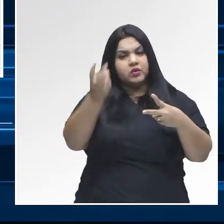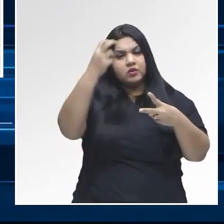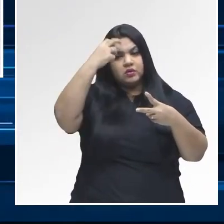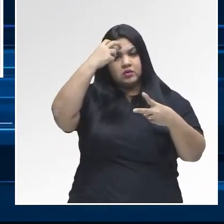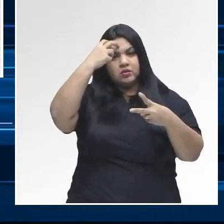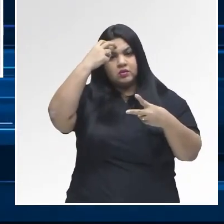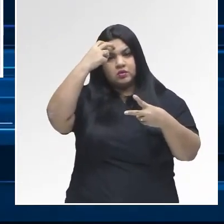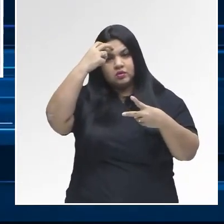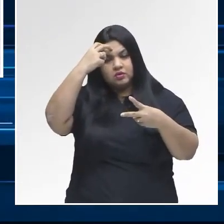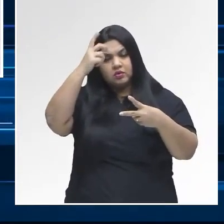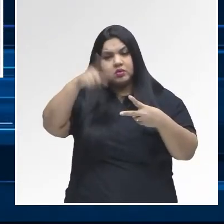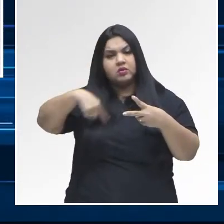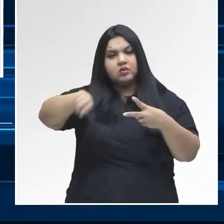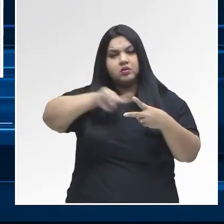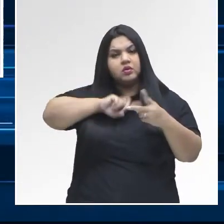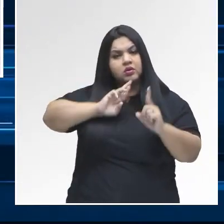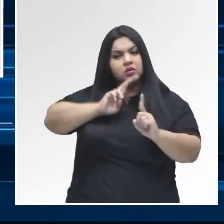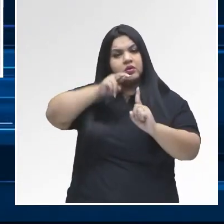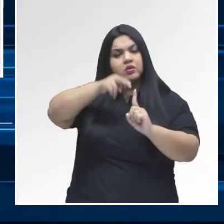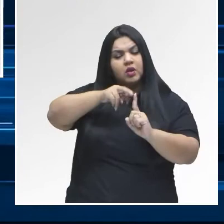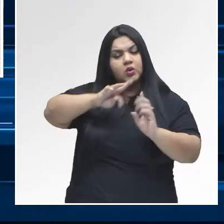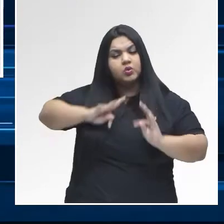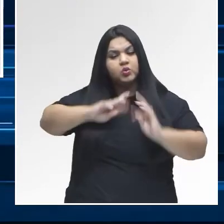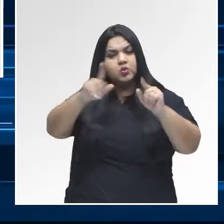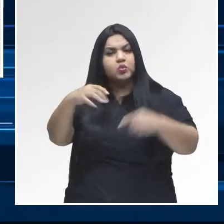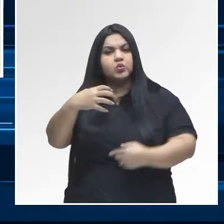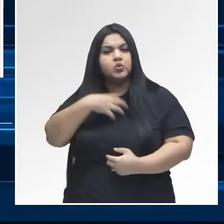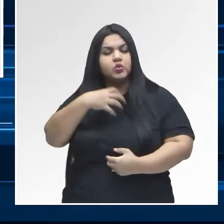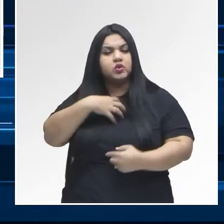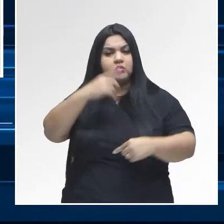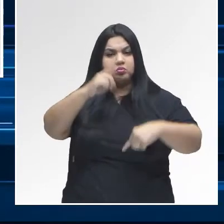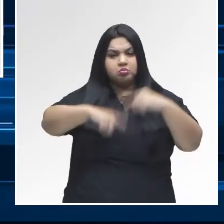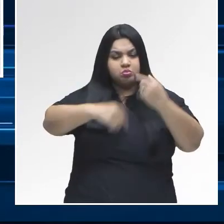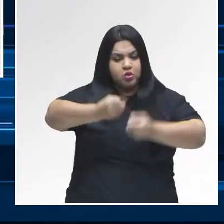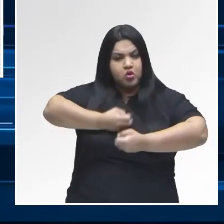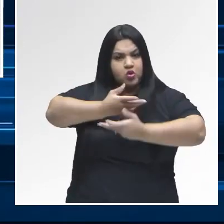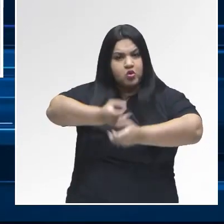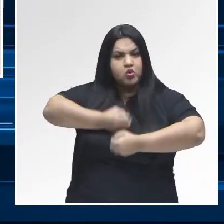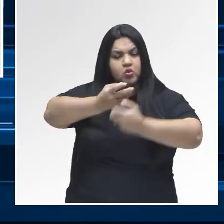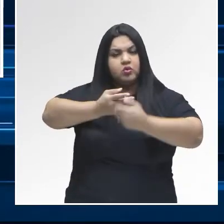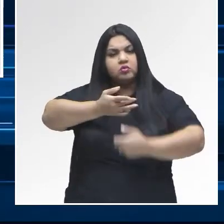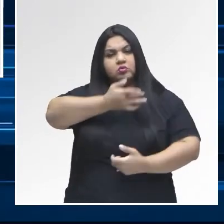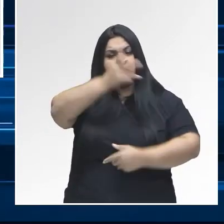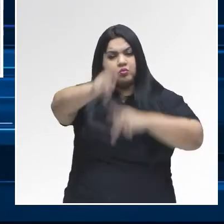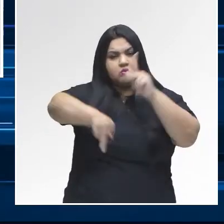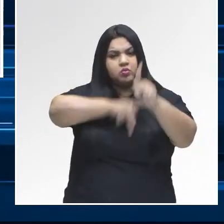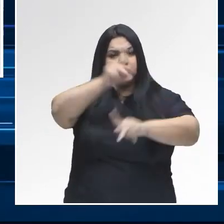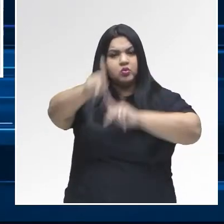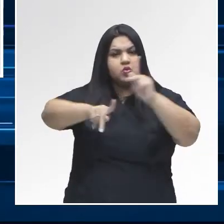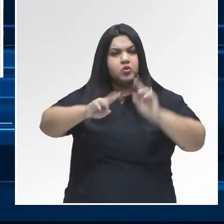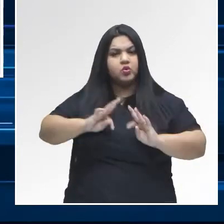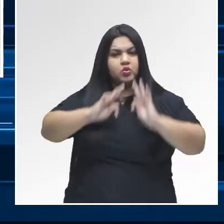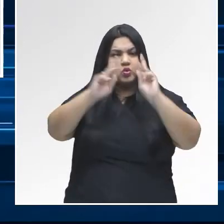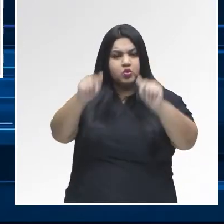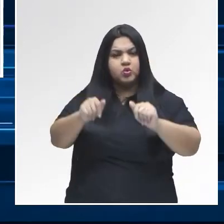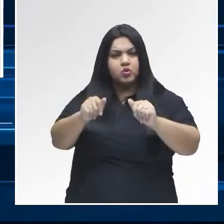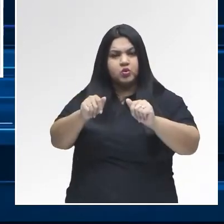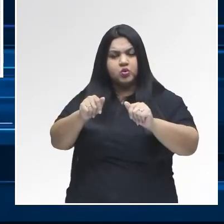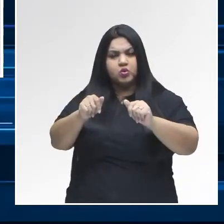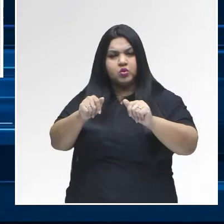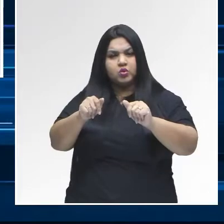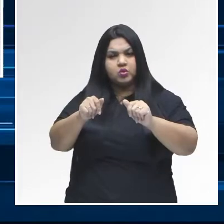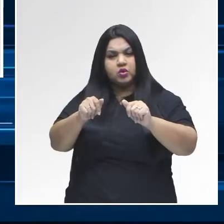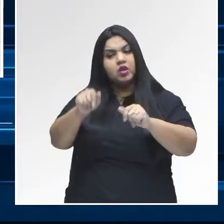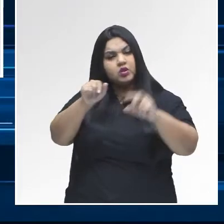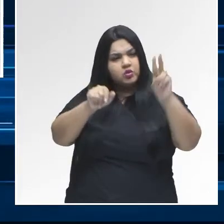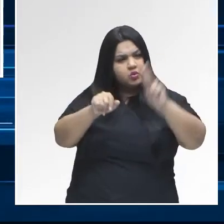cultura, nós nos referimos a toda forma de produção de um povo, tudo que ele produziu, seja de utensílios